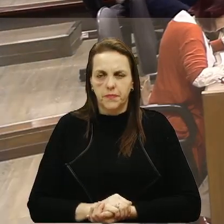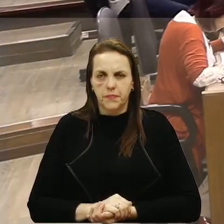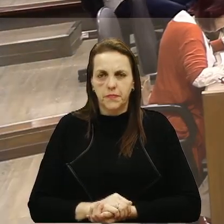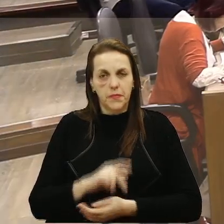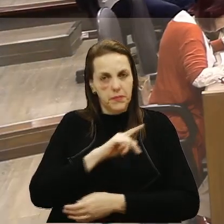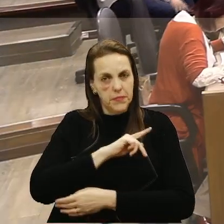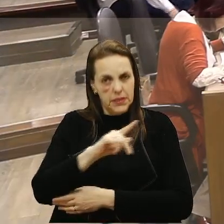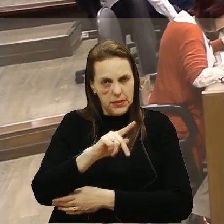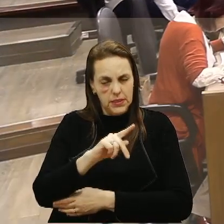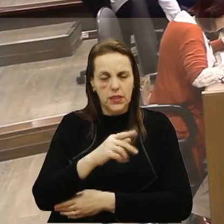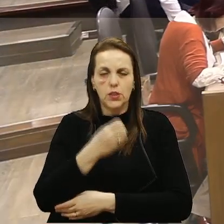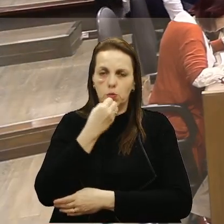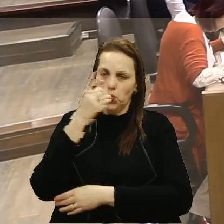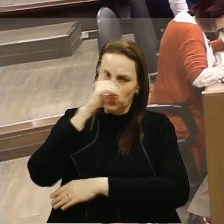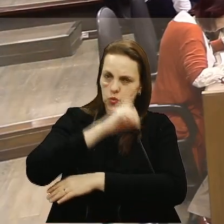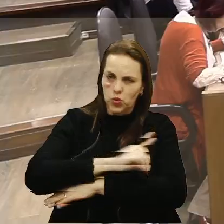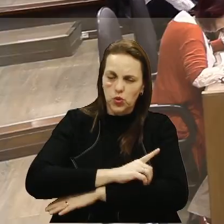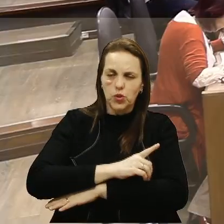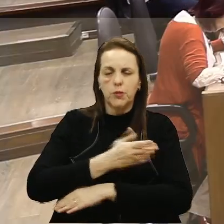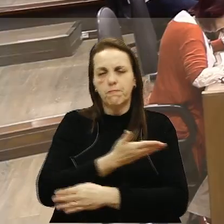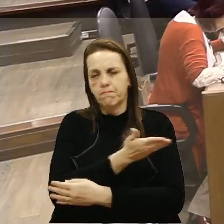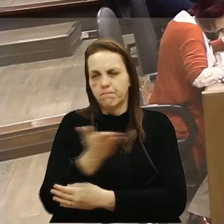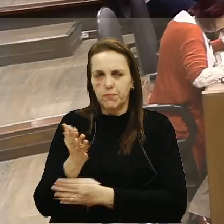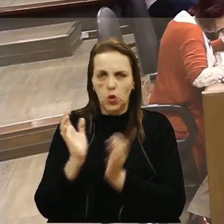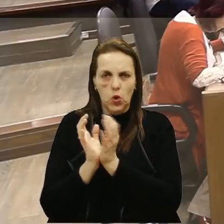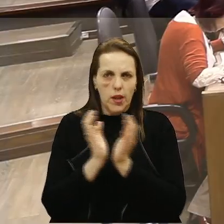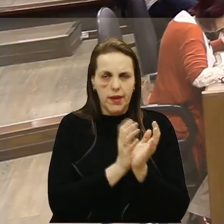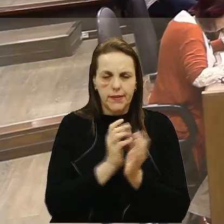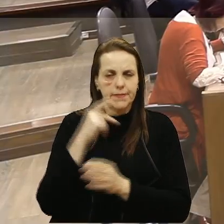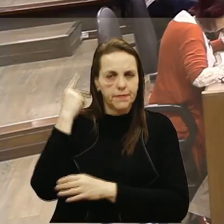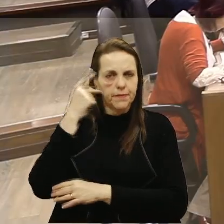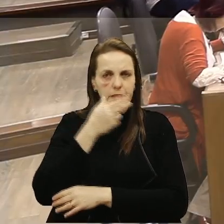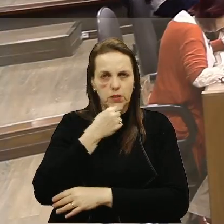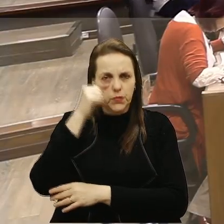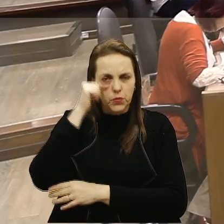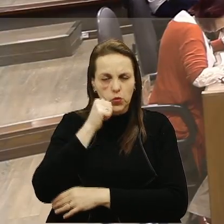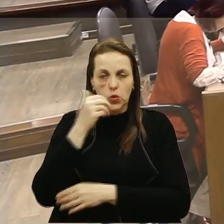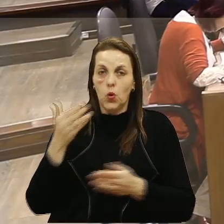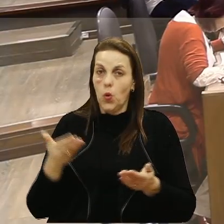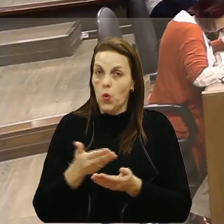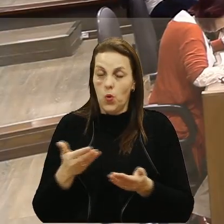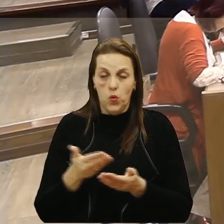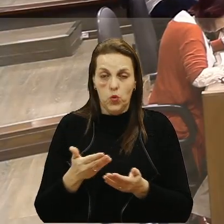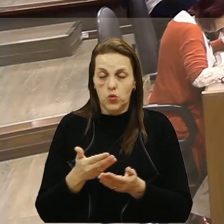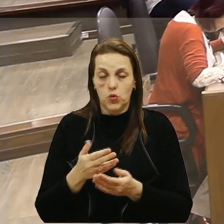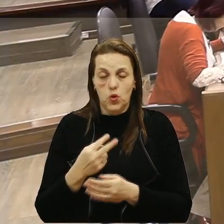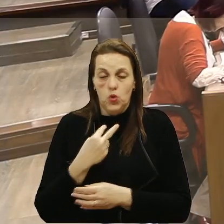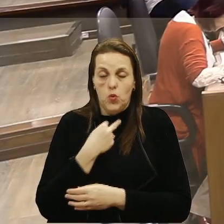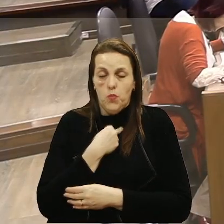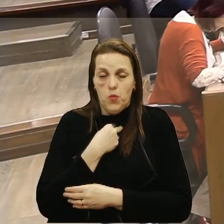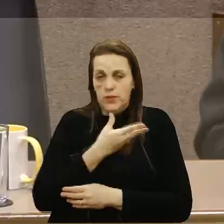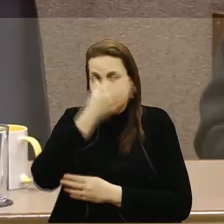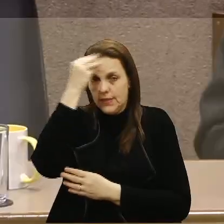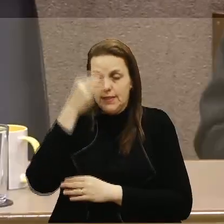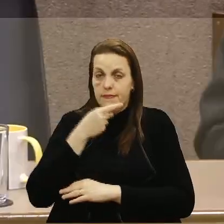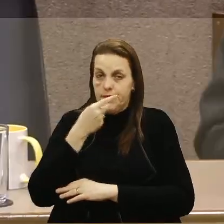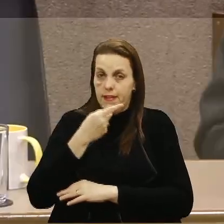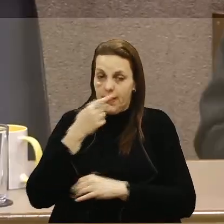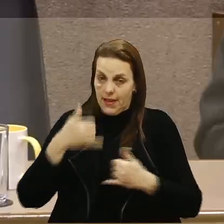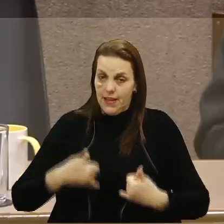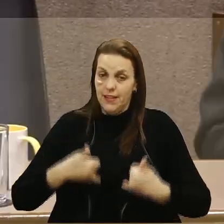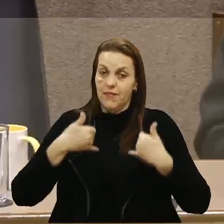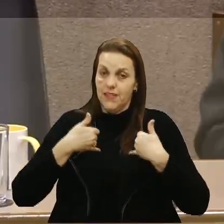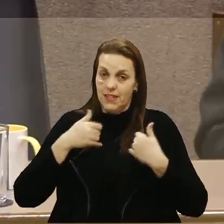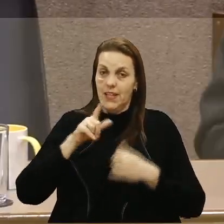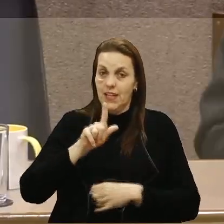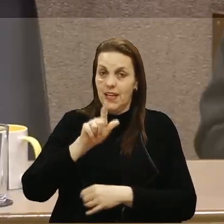Senhor presidente, muito bom dia, nobres colegas vereadores. Hoje não posso deixar de me furtar de falar, né, sobre o aniversário da Gabriela